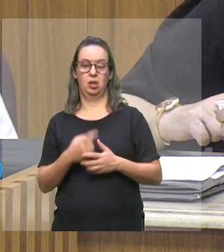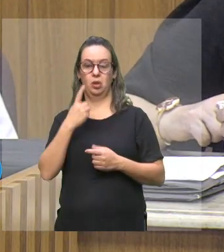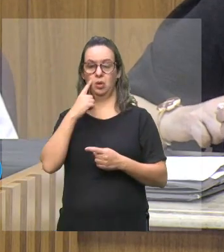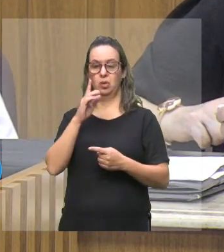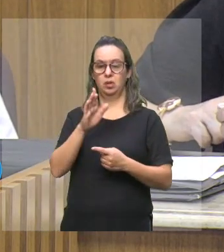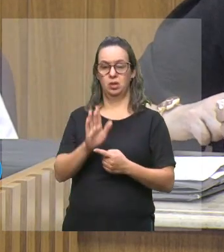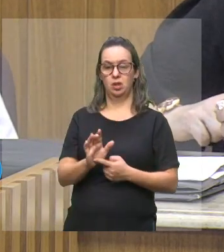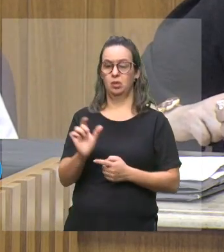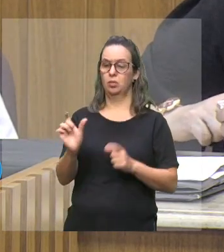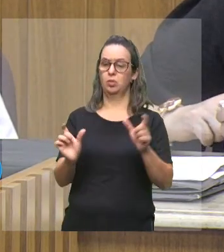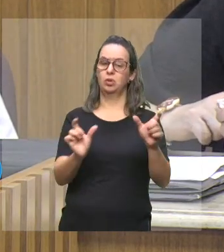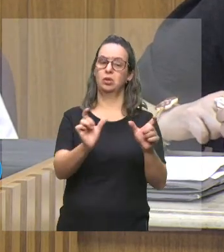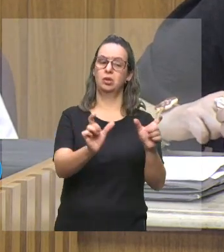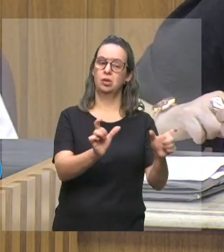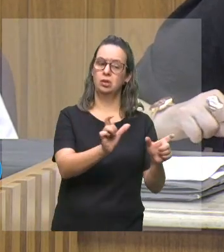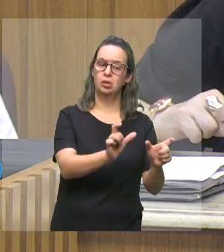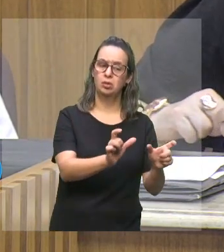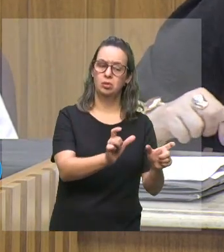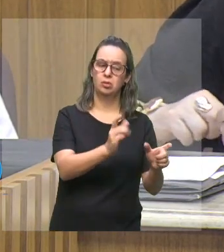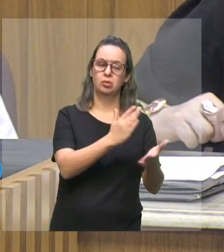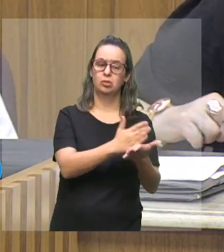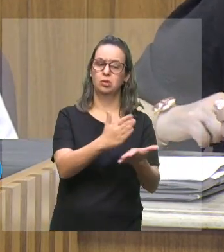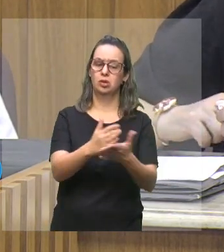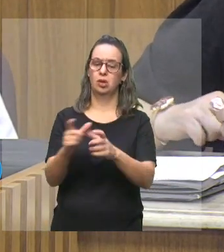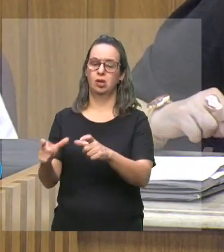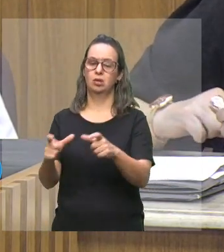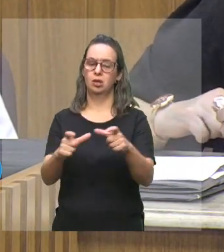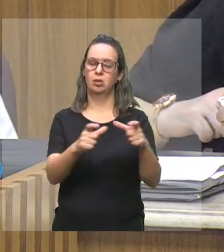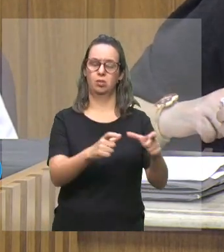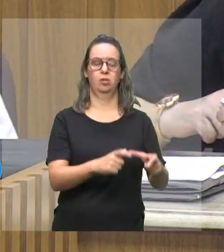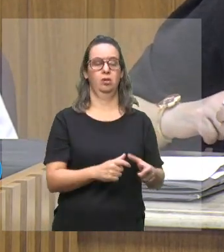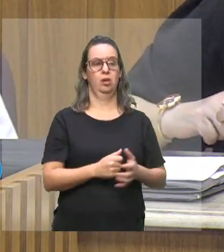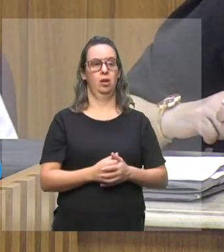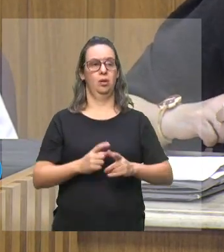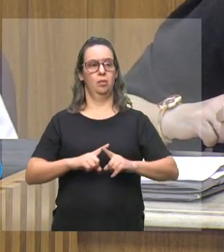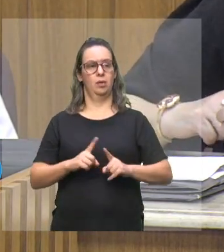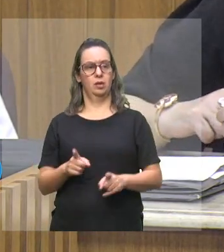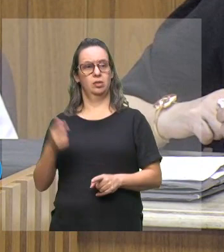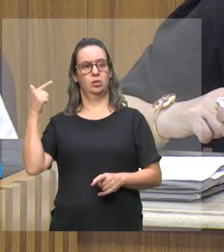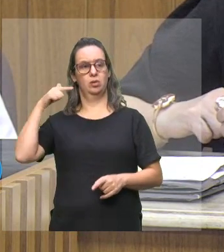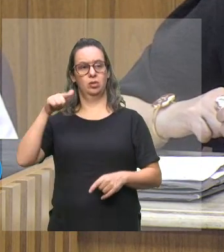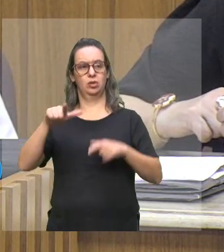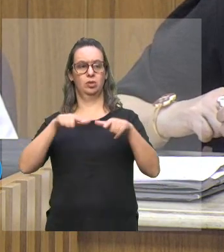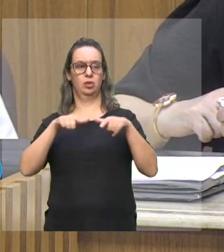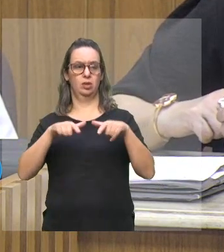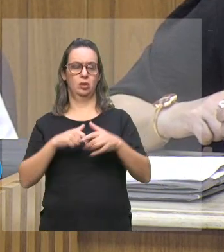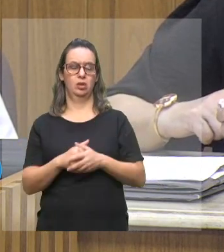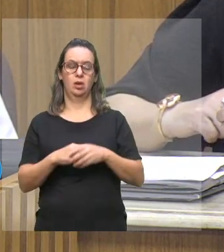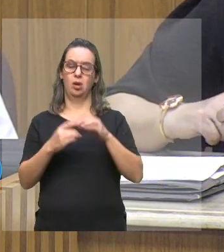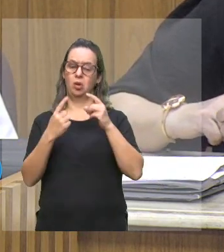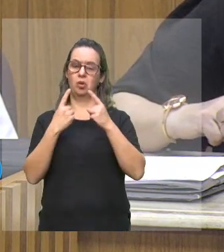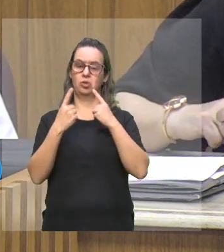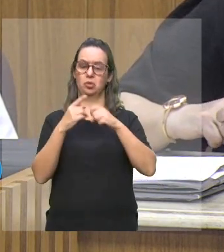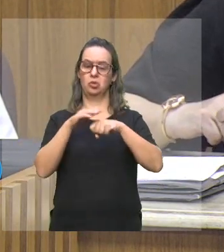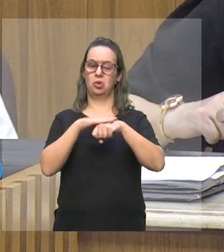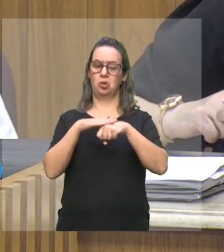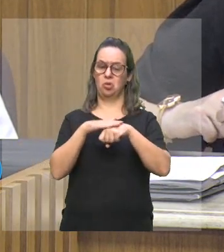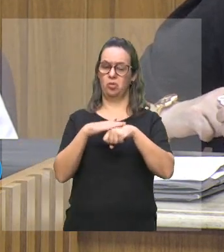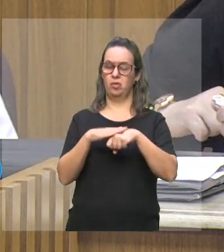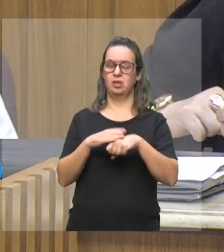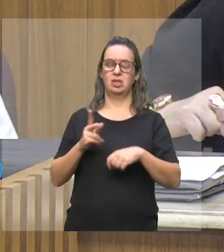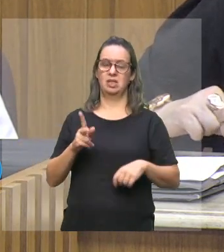continua trabalhando. Eu acho que as funções institucionais são muito importantes, o diálogo institucional é muito importante, e, claro, nós não vamos